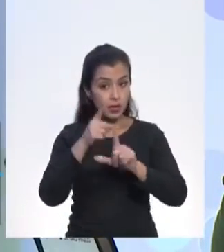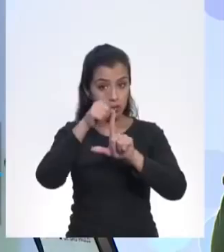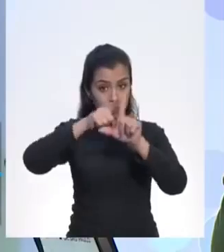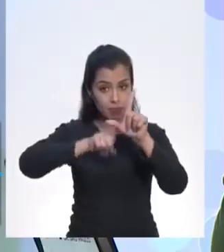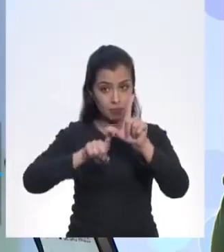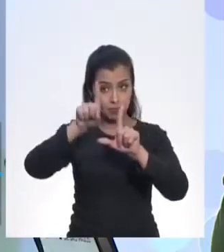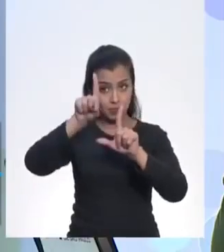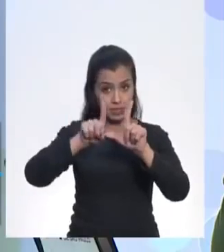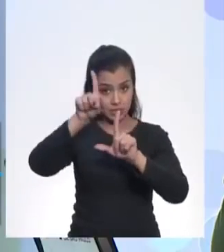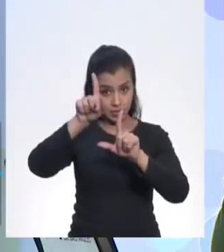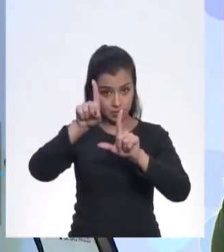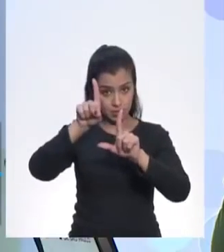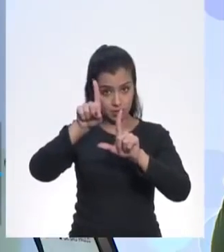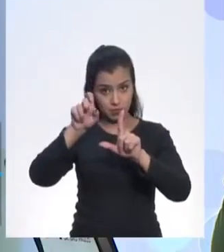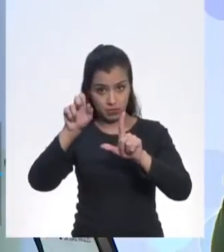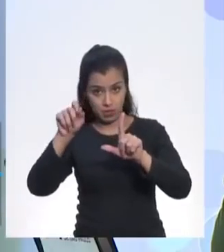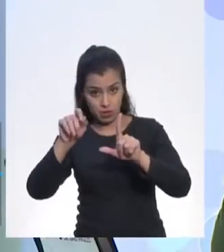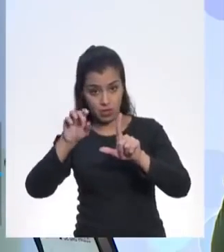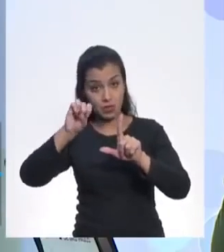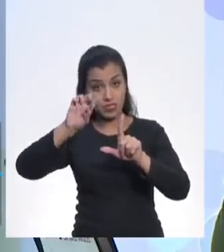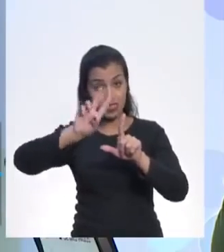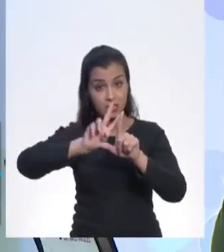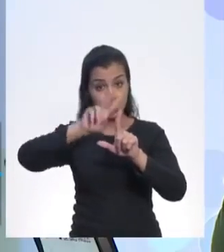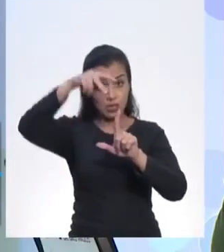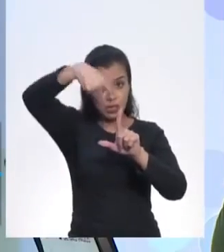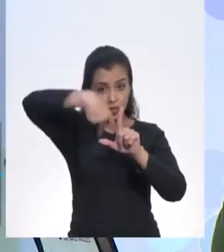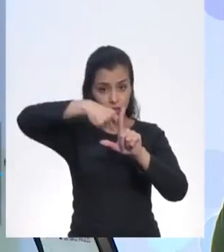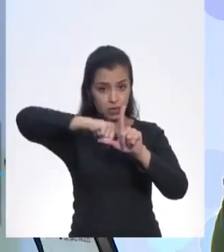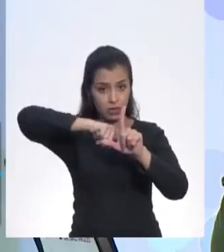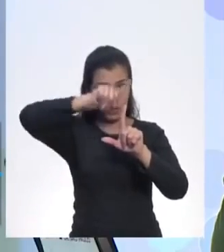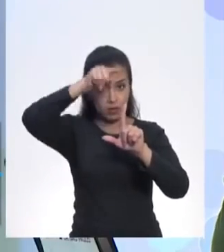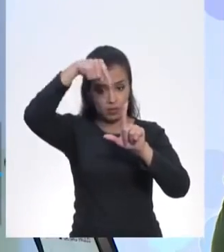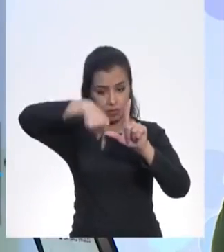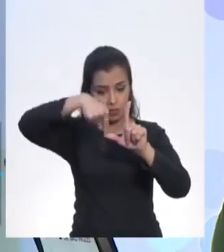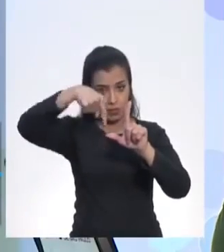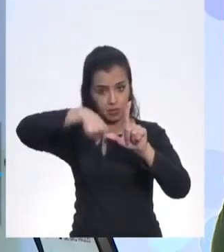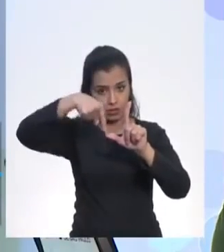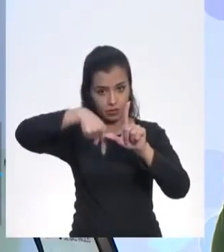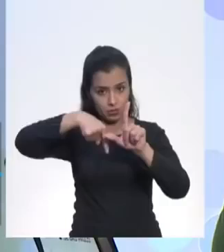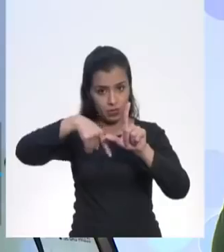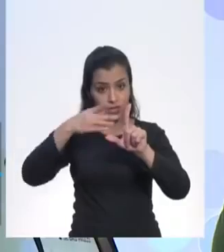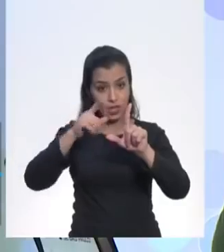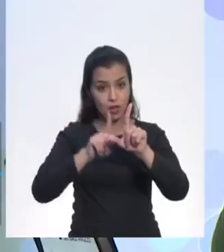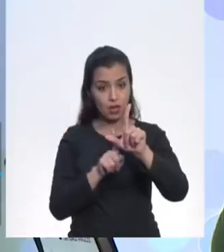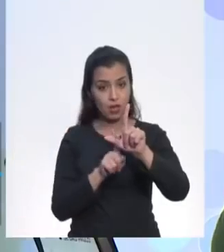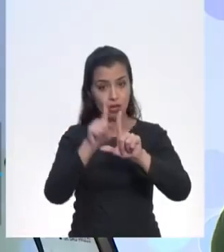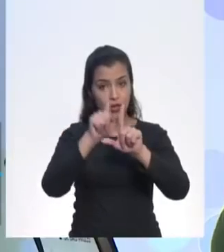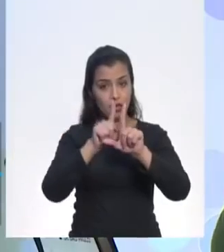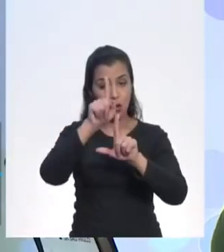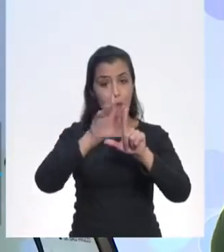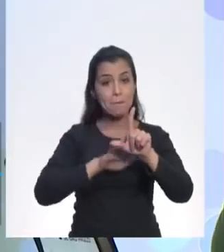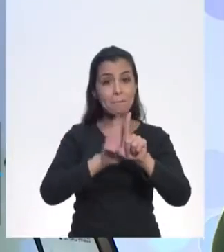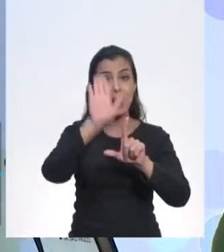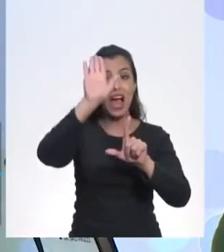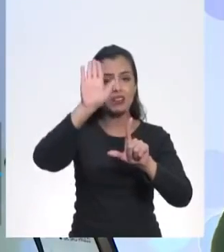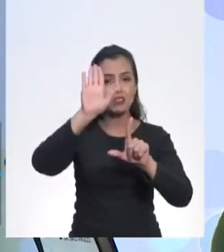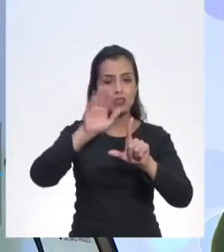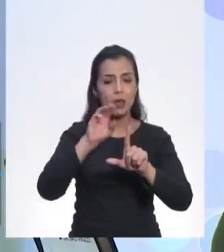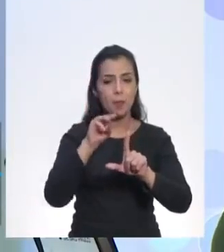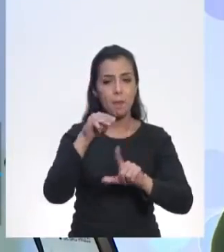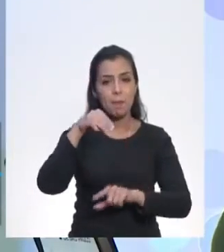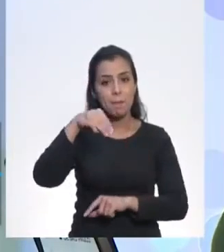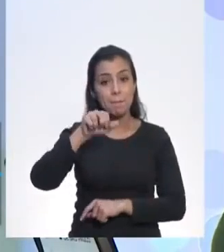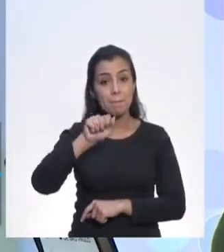voltada para baixo, eu vou ter lá em cima, vai ser o maior valor de y. Então, ele